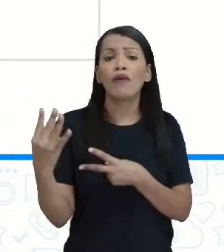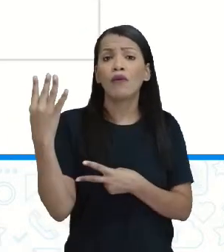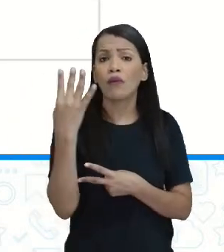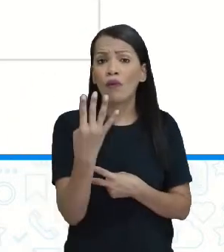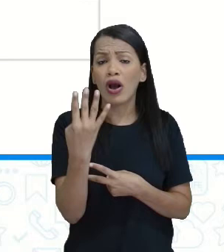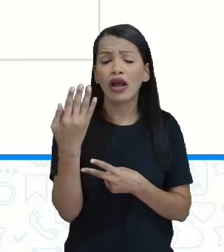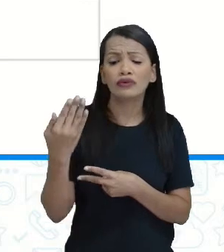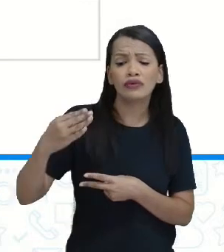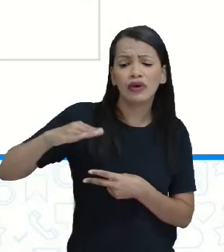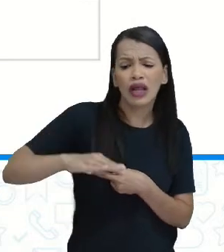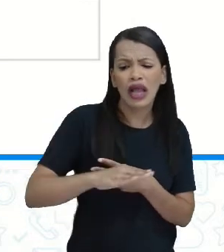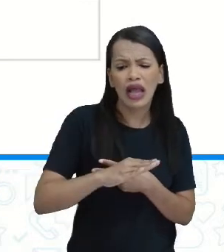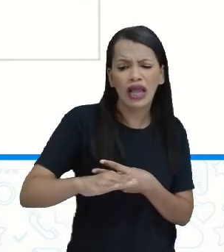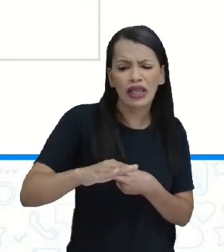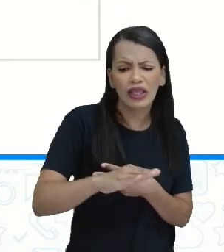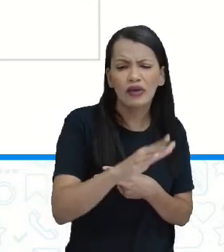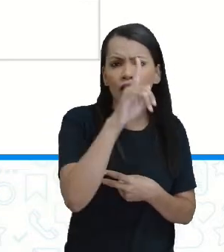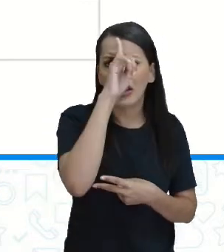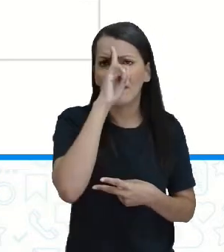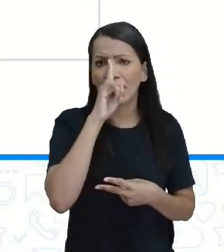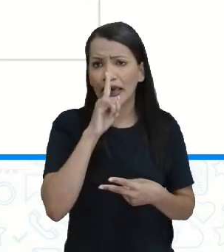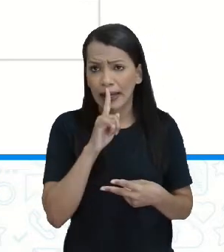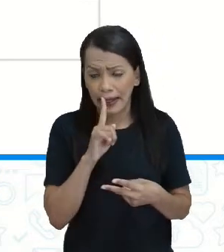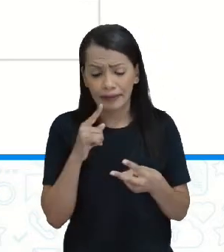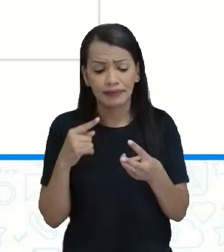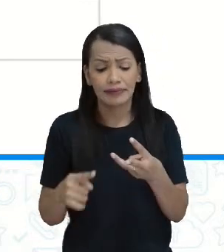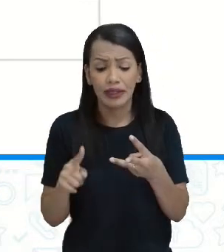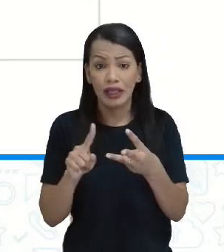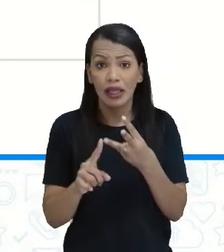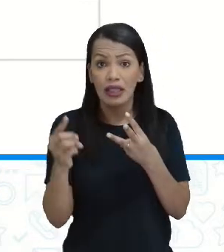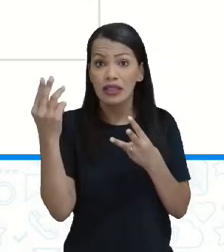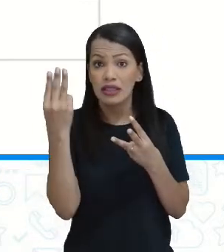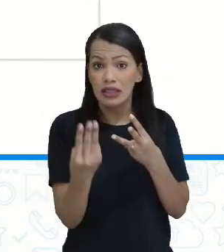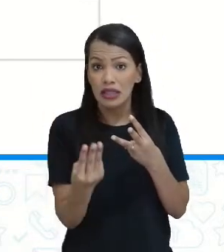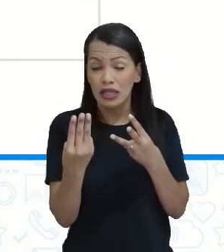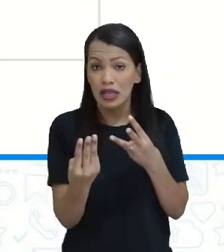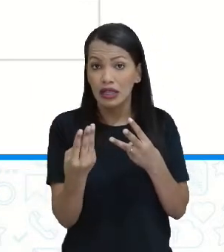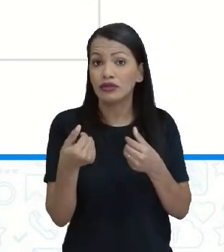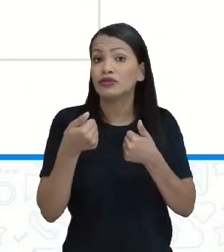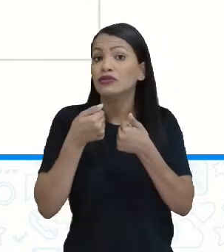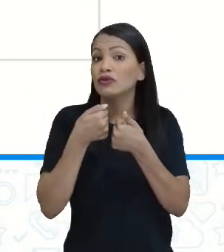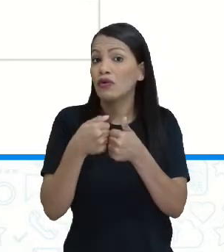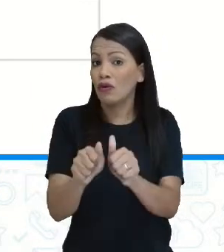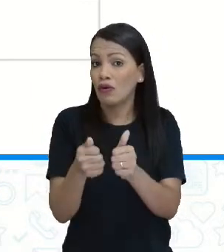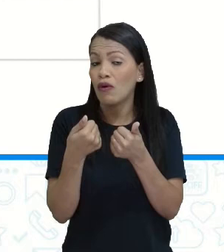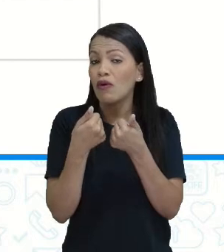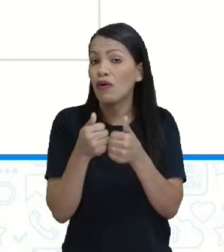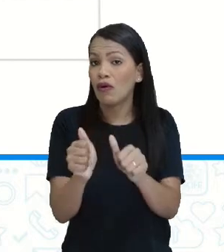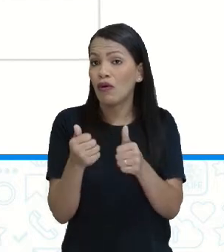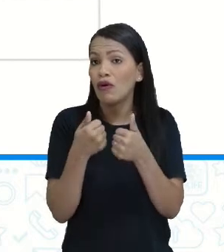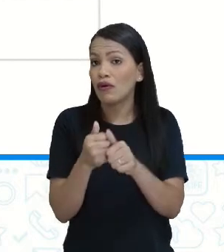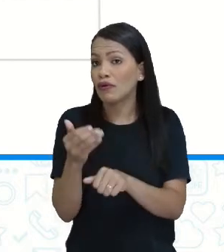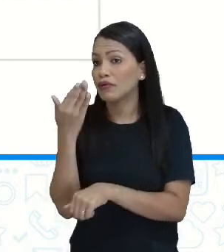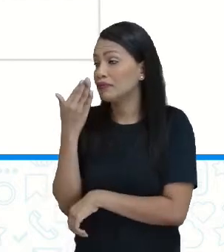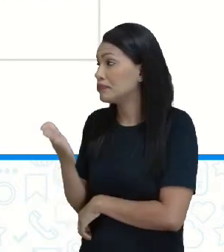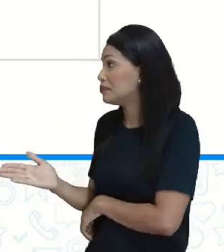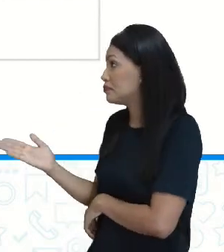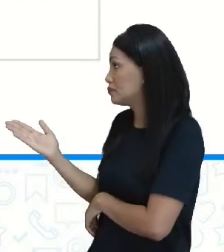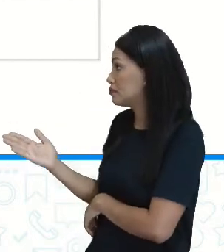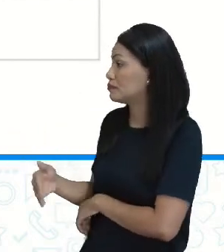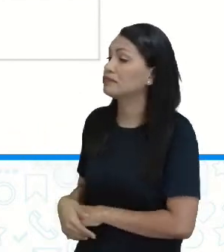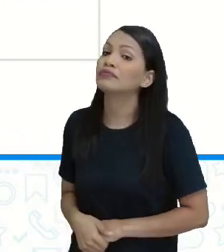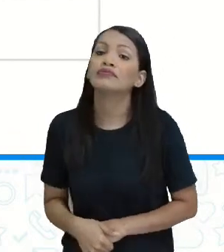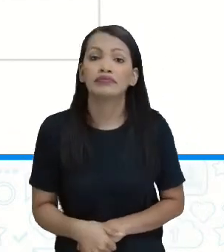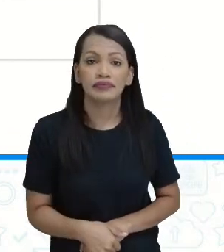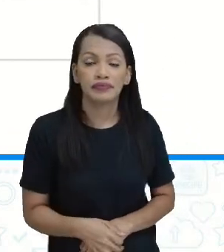amarelos e 3 ônibus. Na imagem que eu mostrei no slide tem escrito ônibus, tá? Tem um